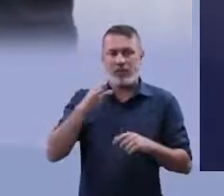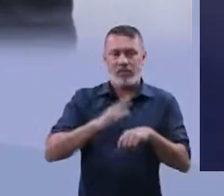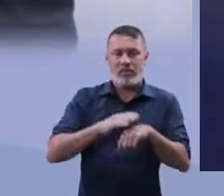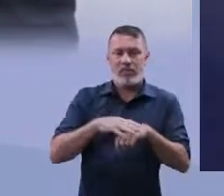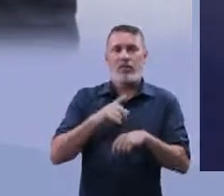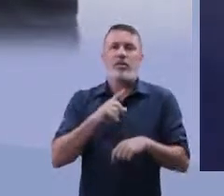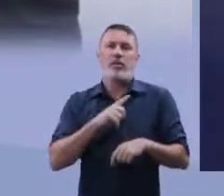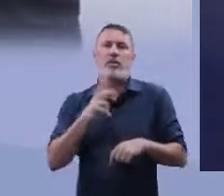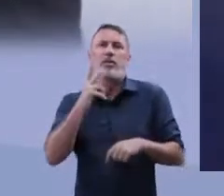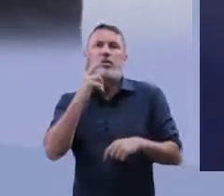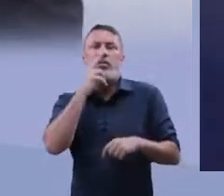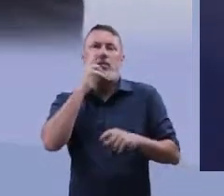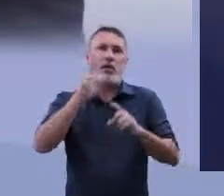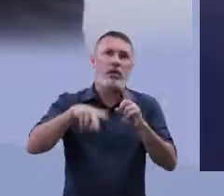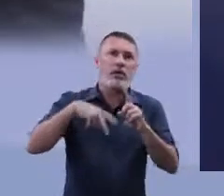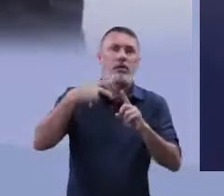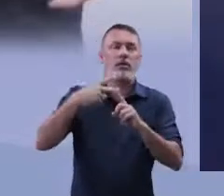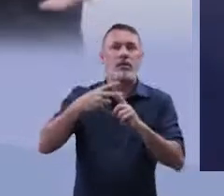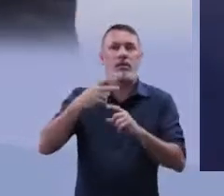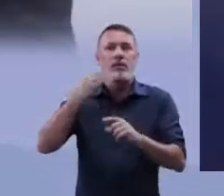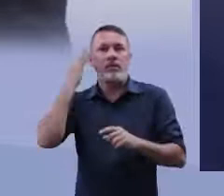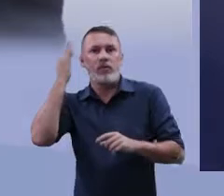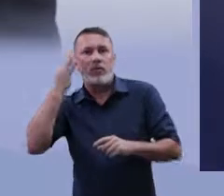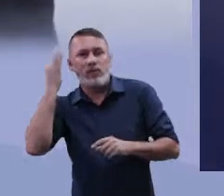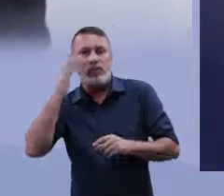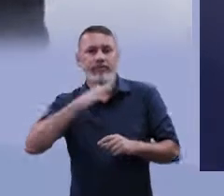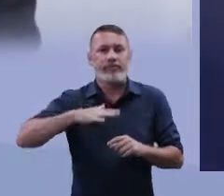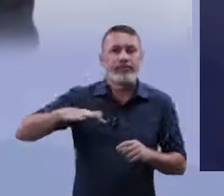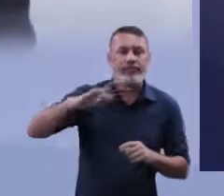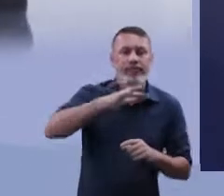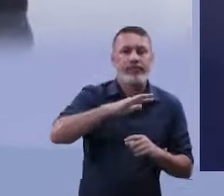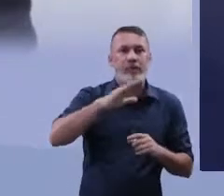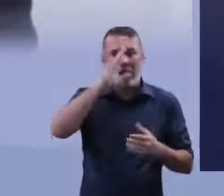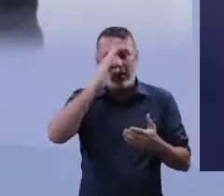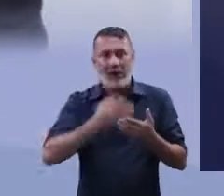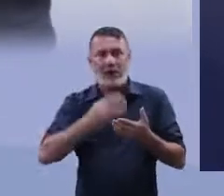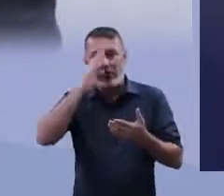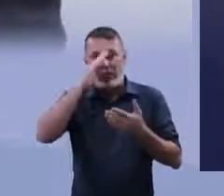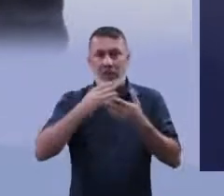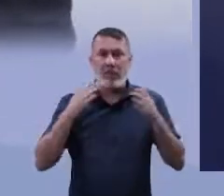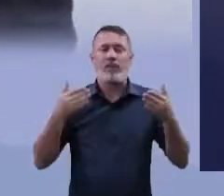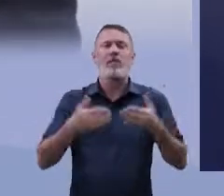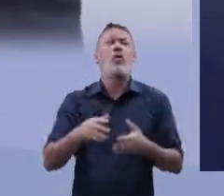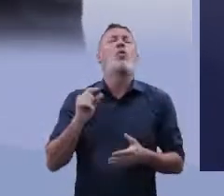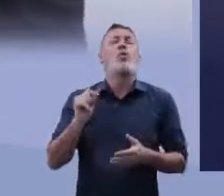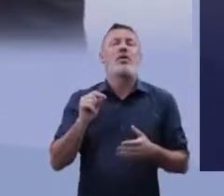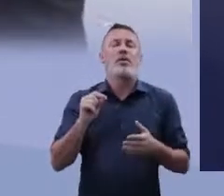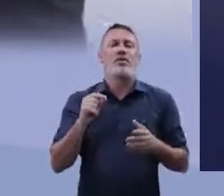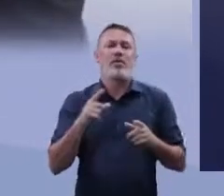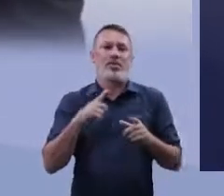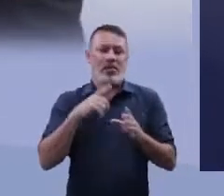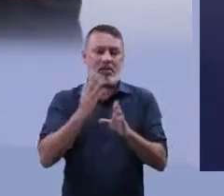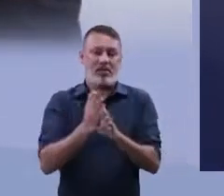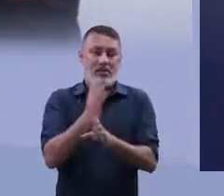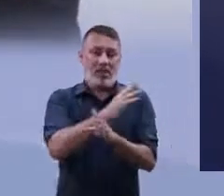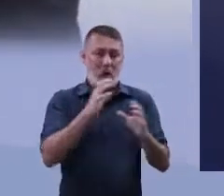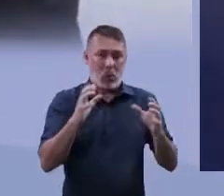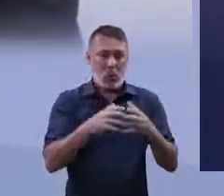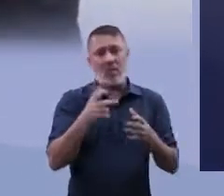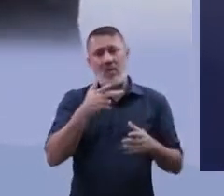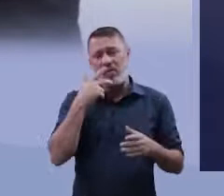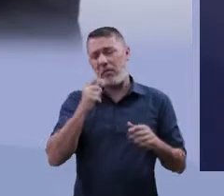do dogmatismo filosófico e do ceticismo filosófico. Isso quer dizer, havia um grupo que achava que era impossível conhecer o